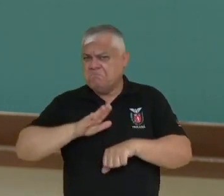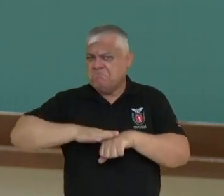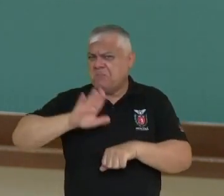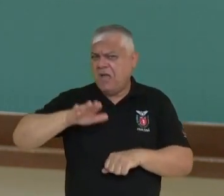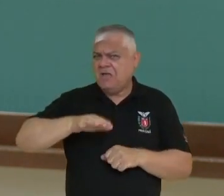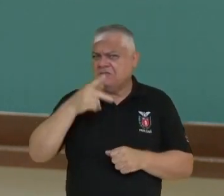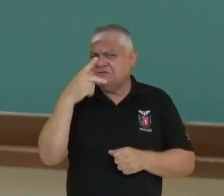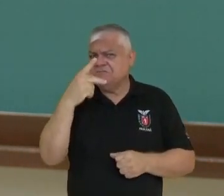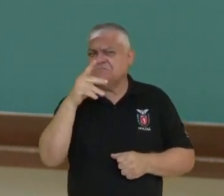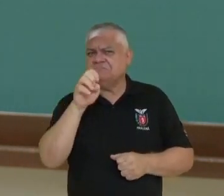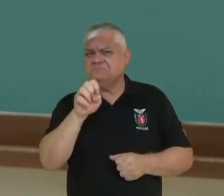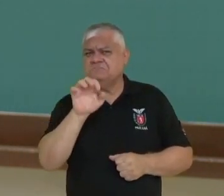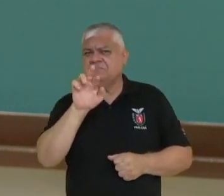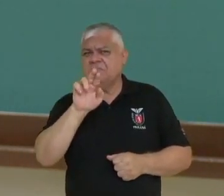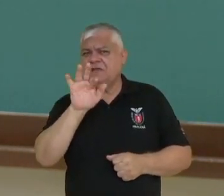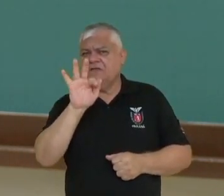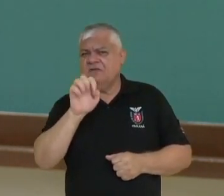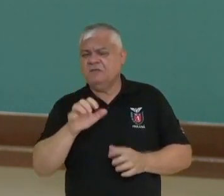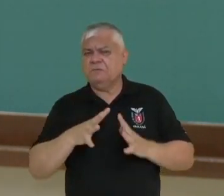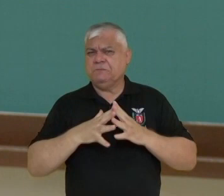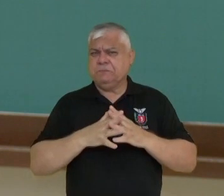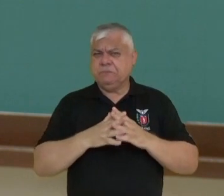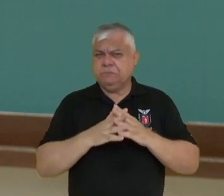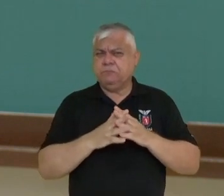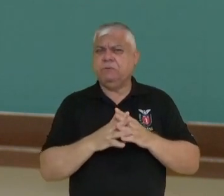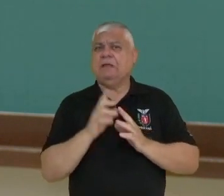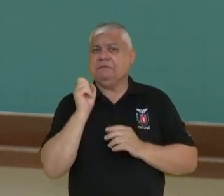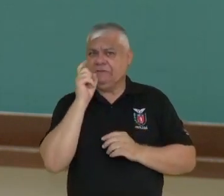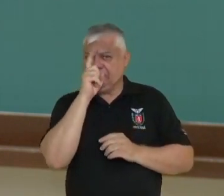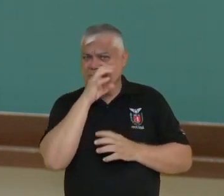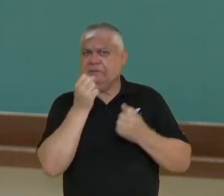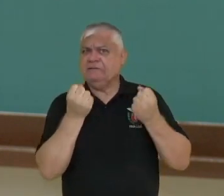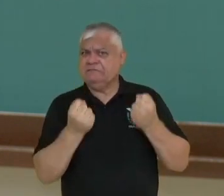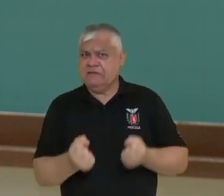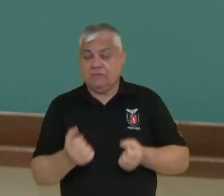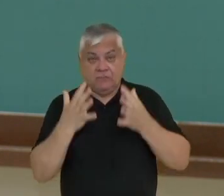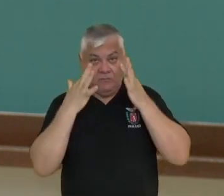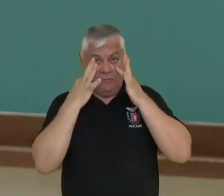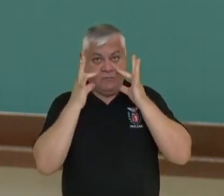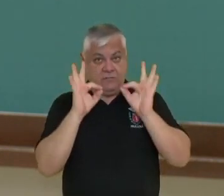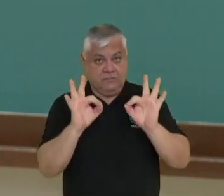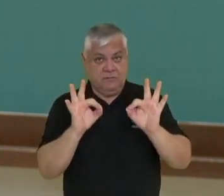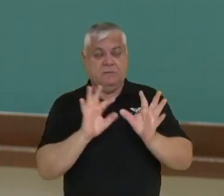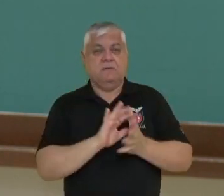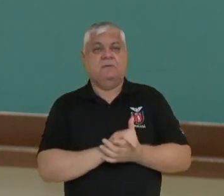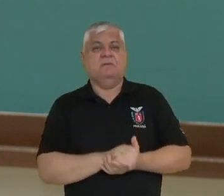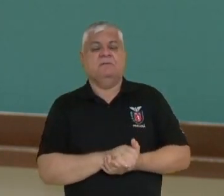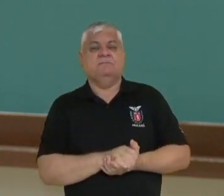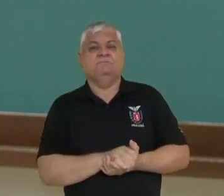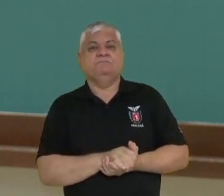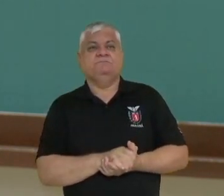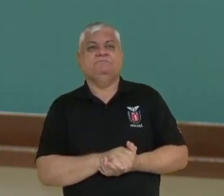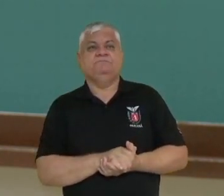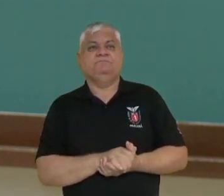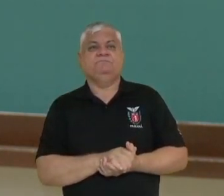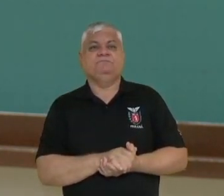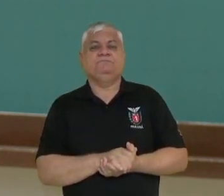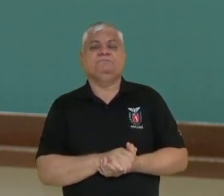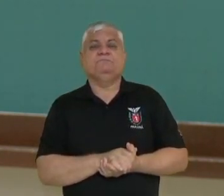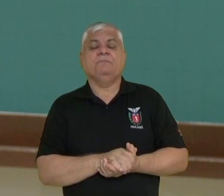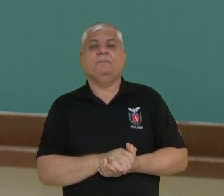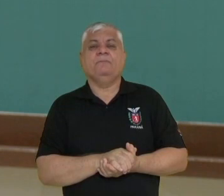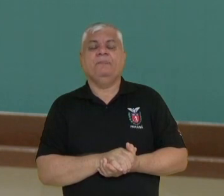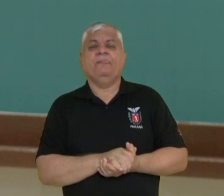que perfeito? É um pouco complexo isso, pessoal. Então, quero que você preste muita atenção. Bom, então